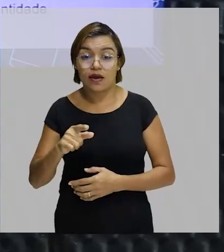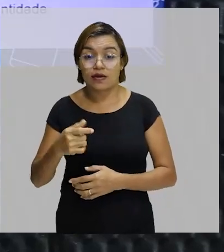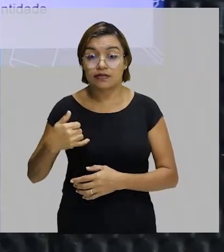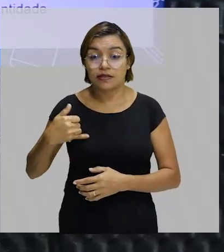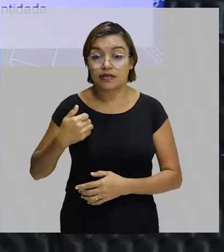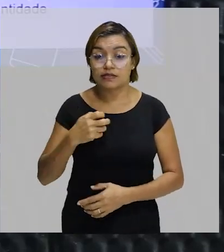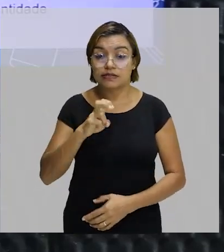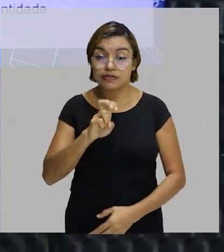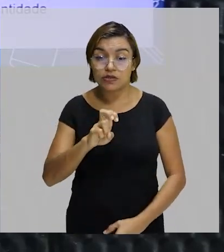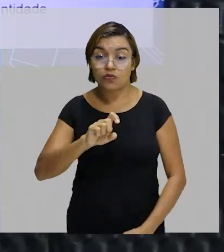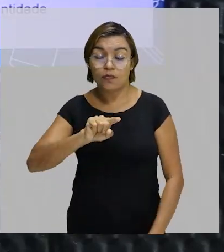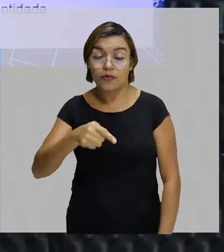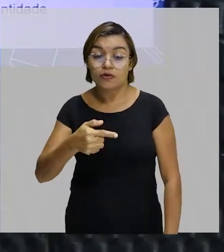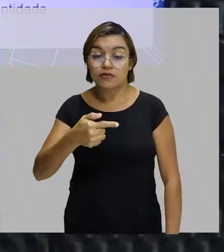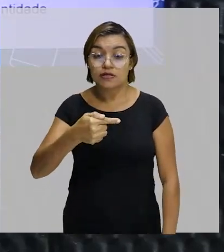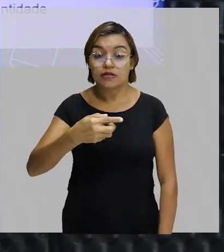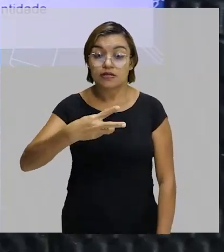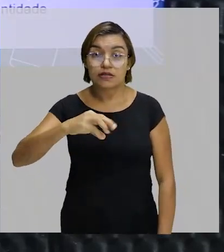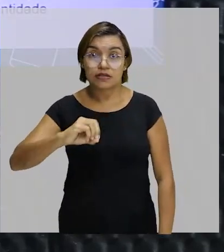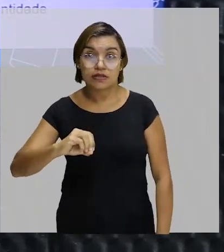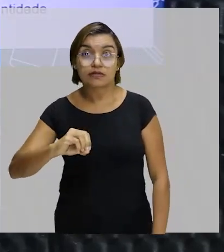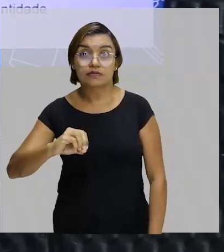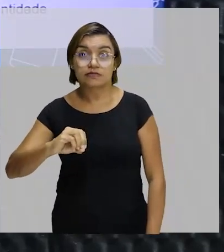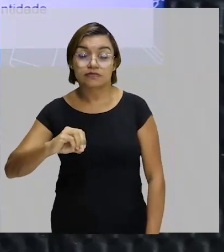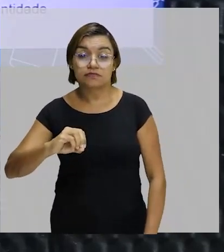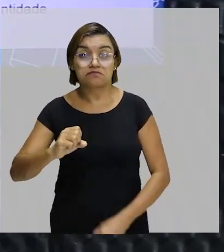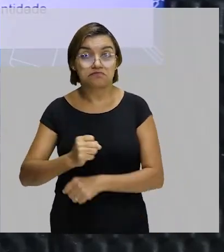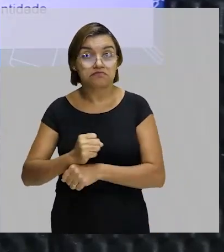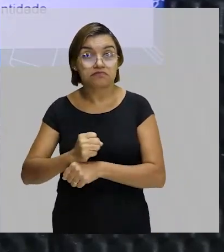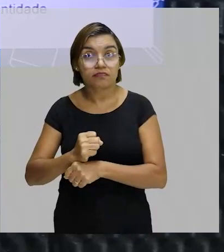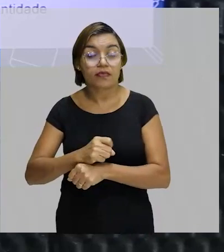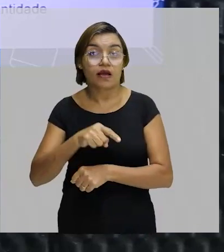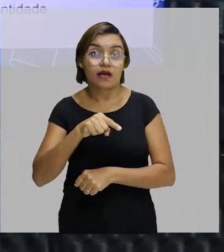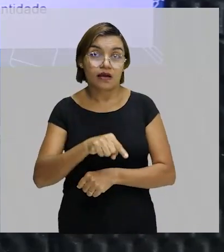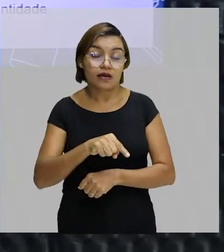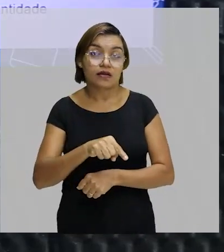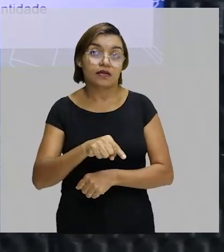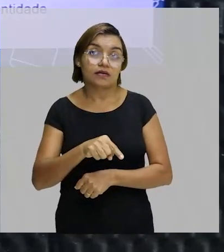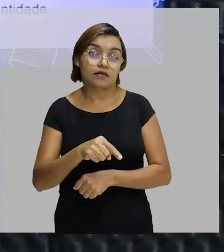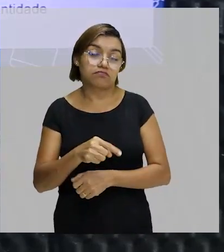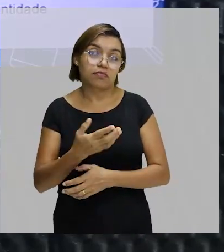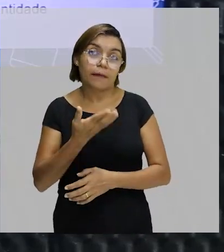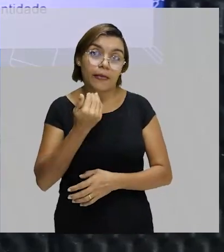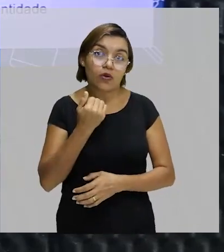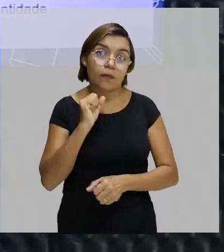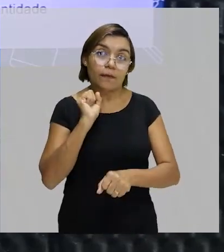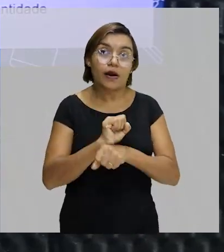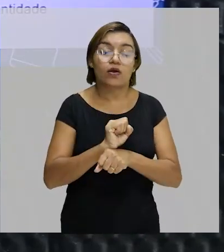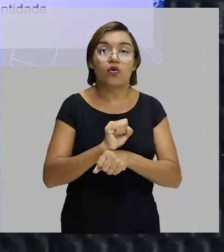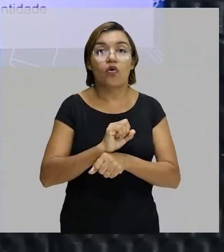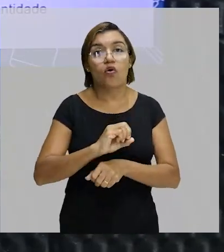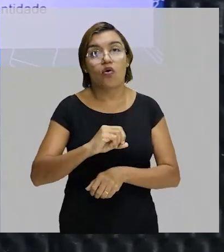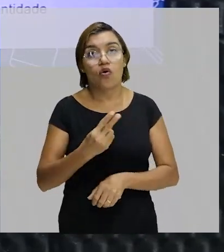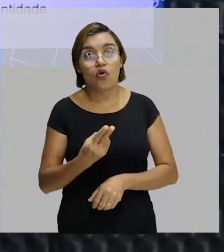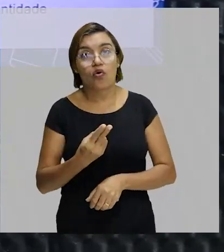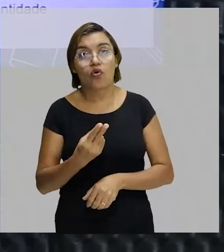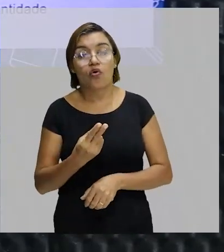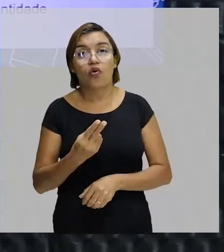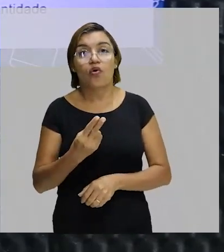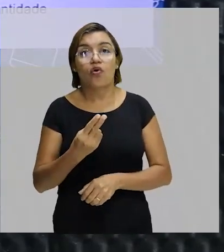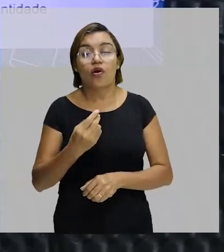A idade que ele morreu, ou seja, deixou de ou se alimentar ou de fazer a